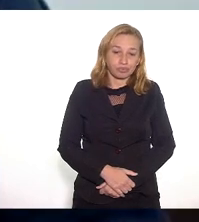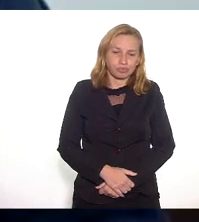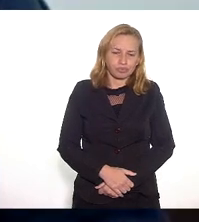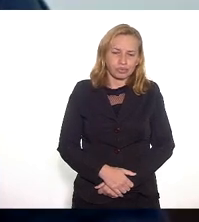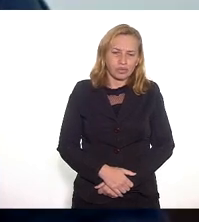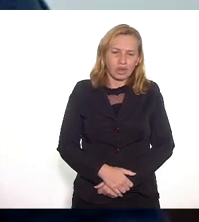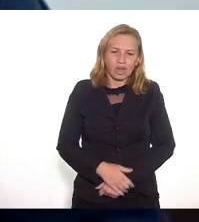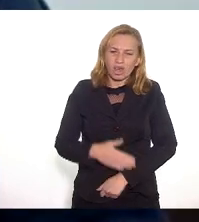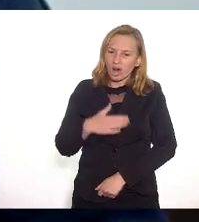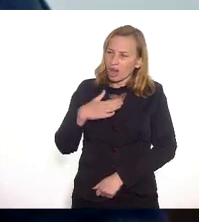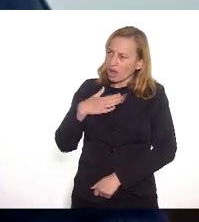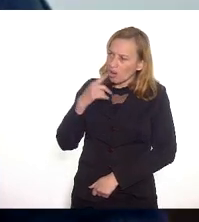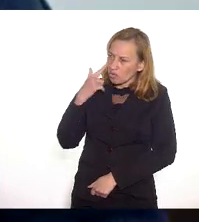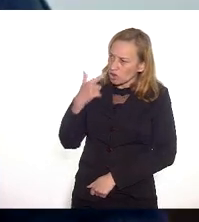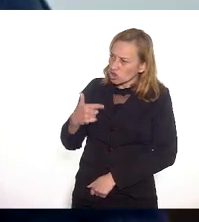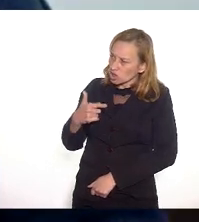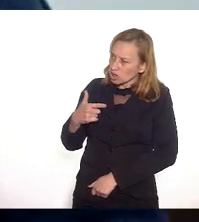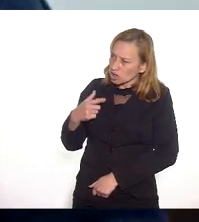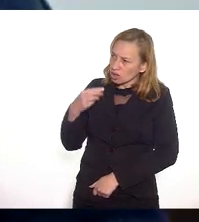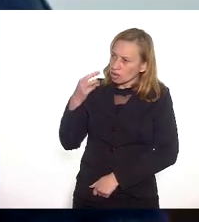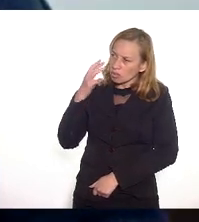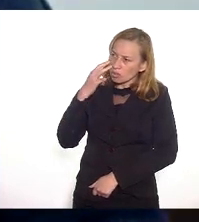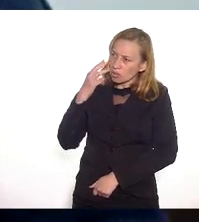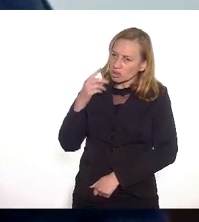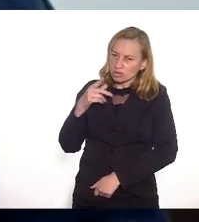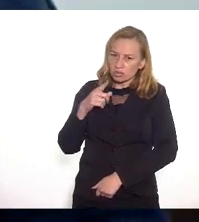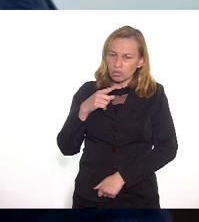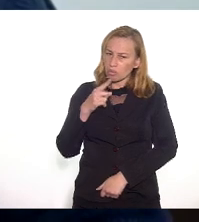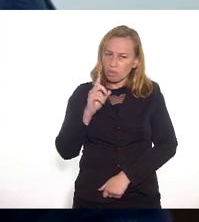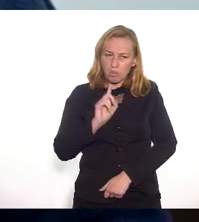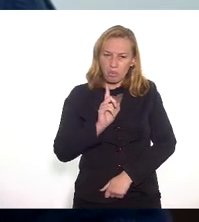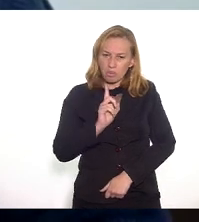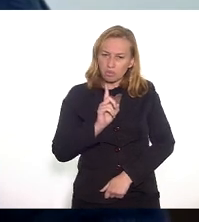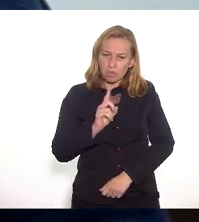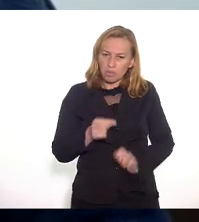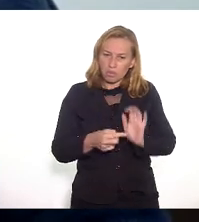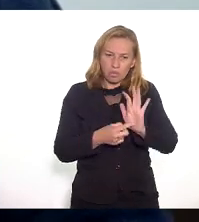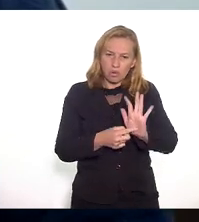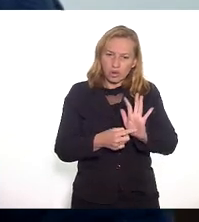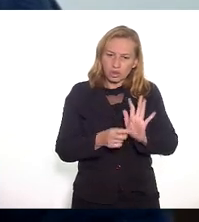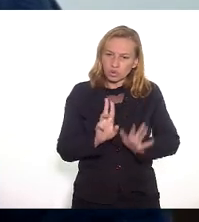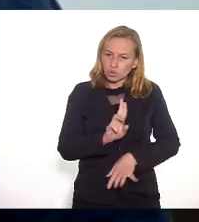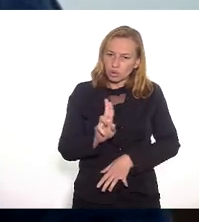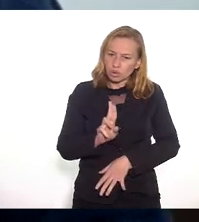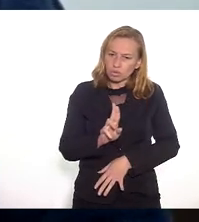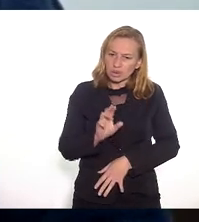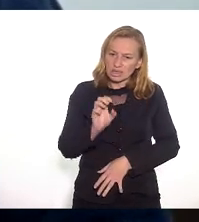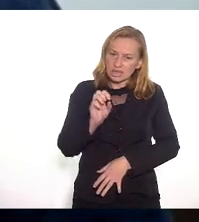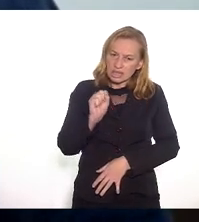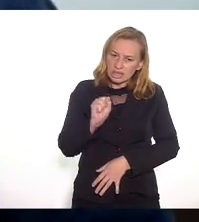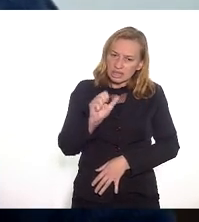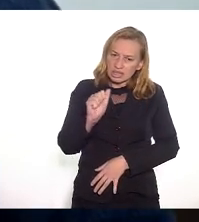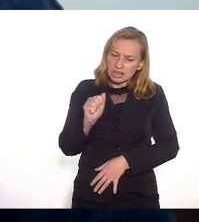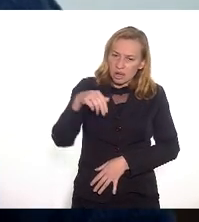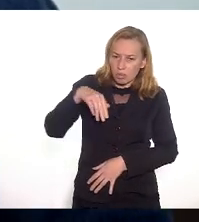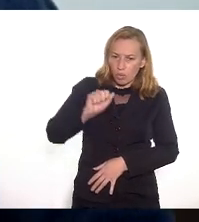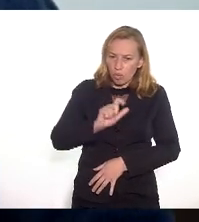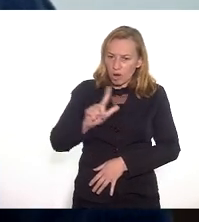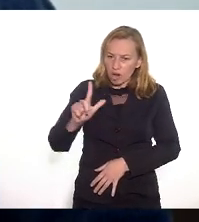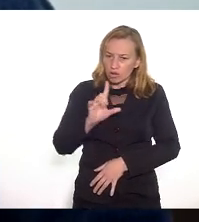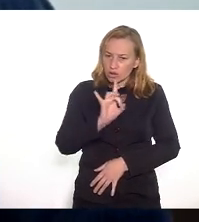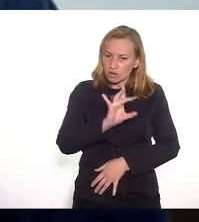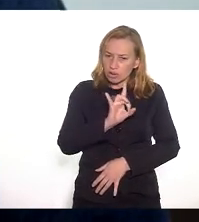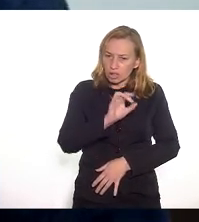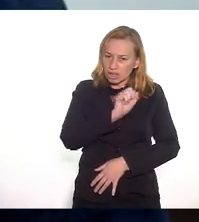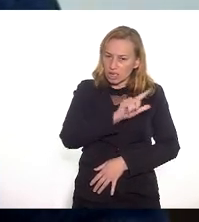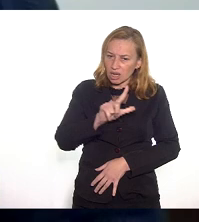Engraçado que nos meus apontamentos aqui, Mônica, não consta a autoria do Samuel, não, só consta o Daniel. Engraçado. Talvez o Samuel tenha assinado depois. Pode